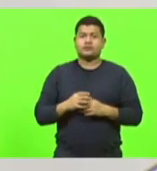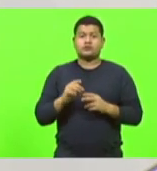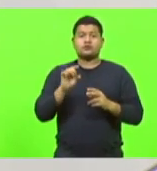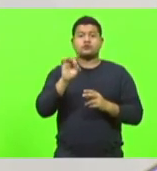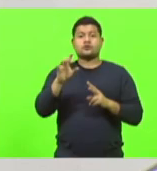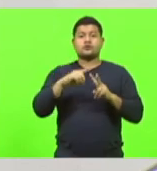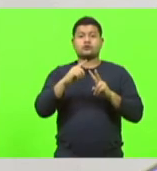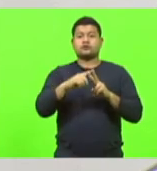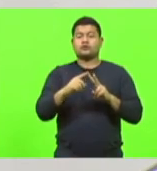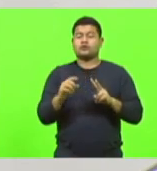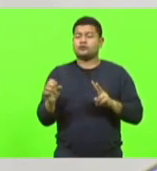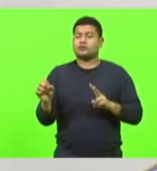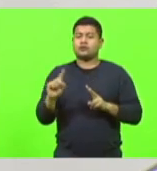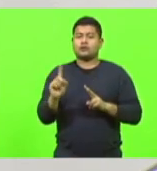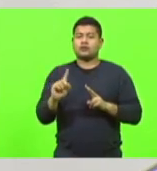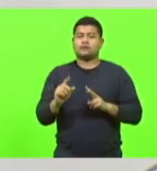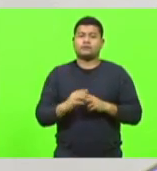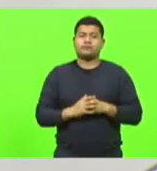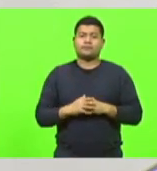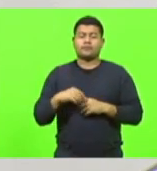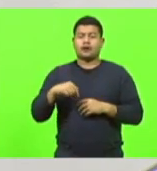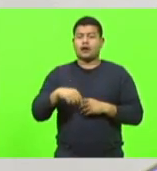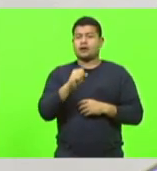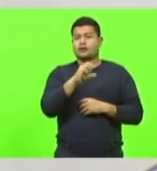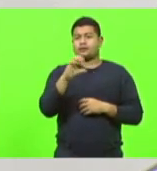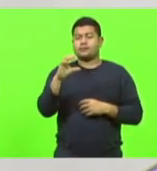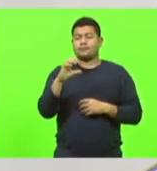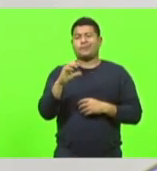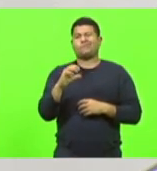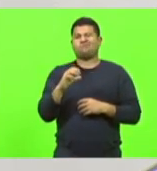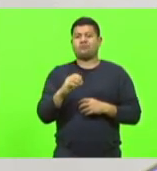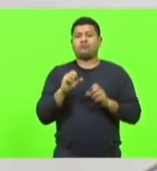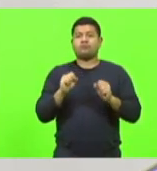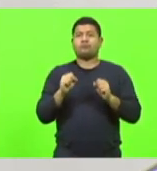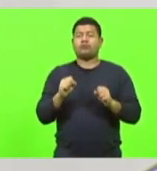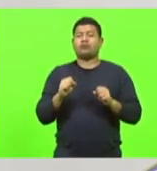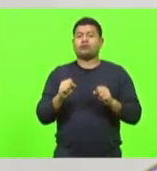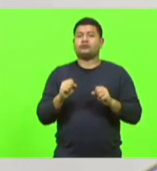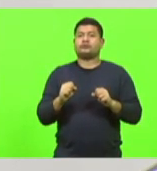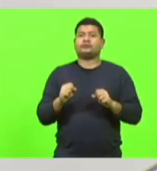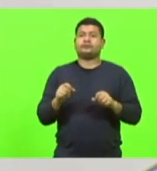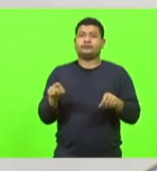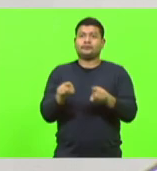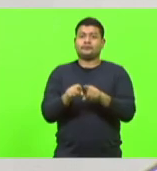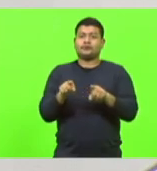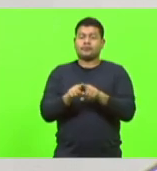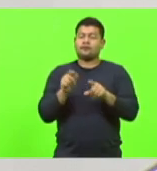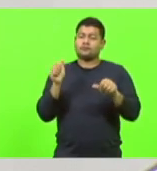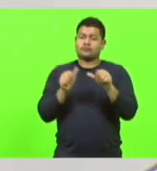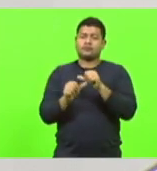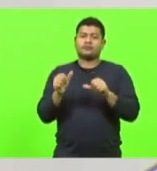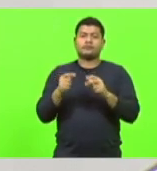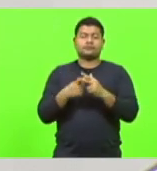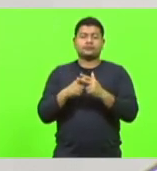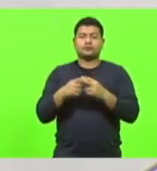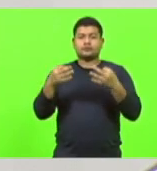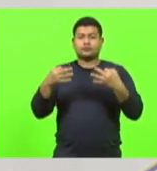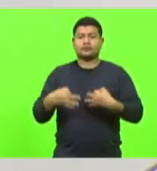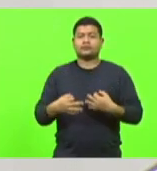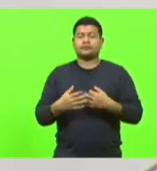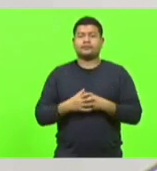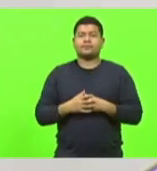estados não e Santa Catarina agora pode fazer essa correção e